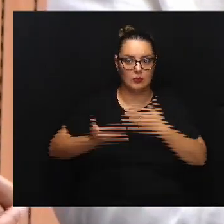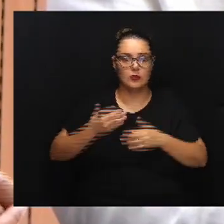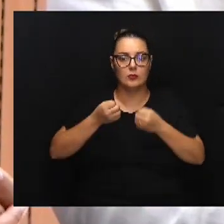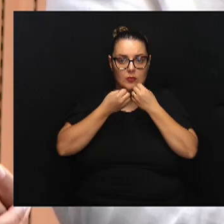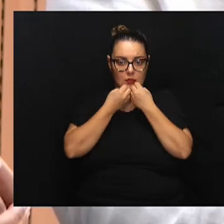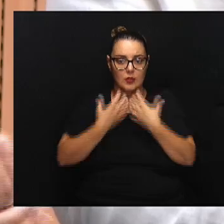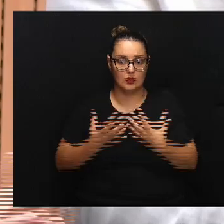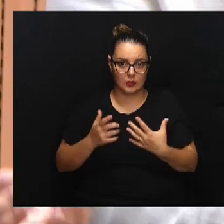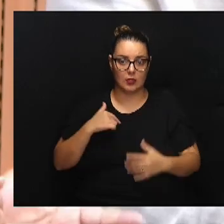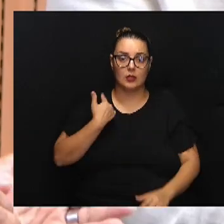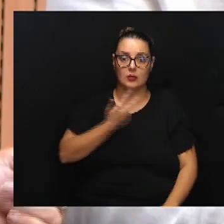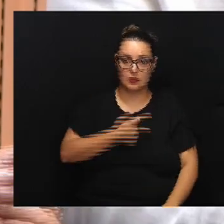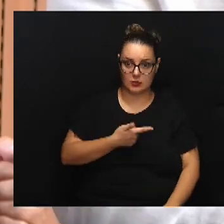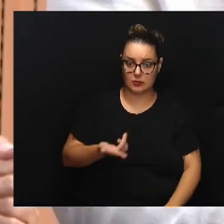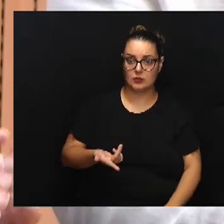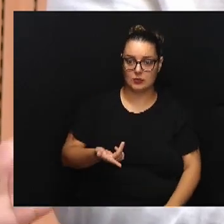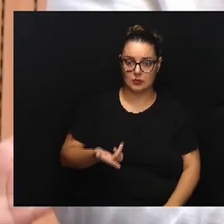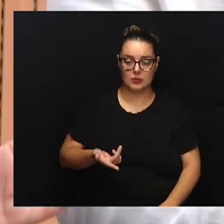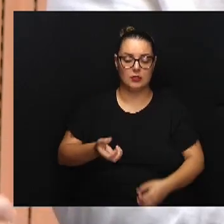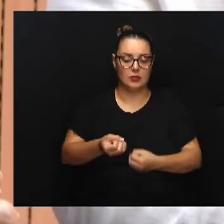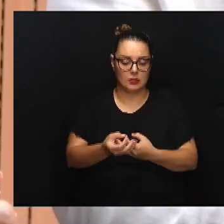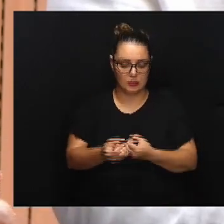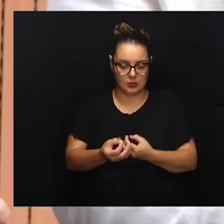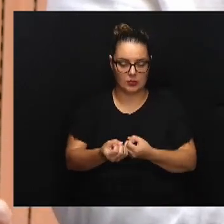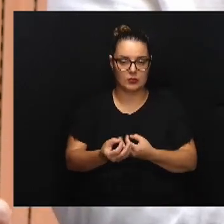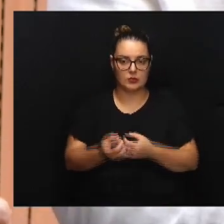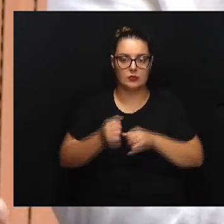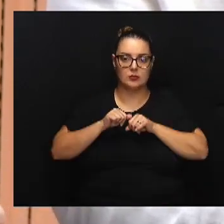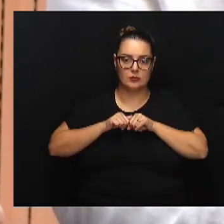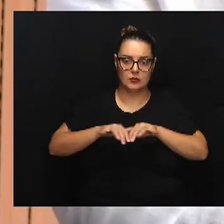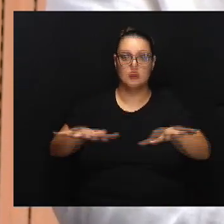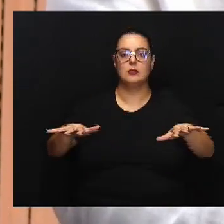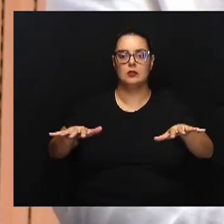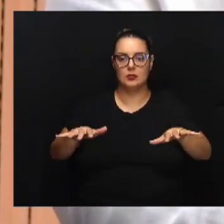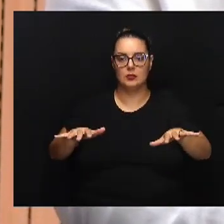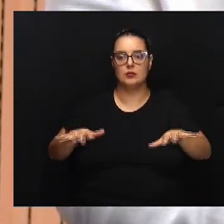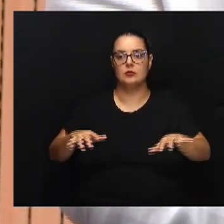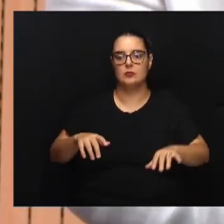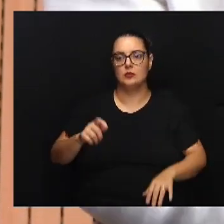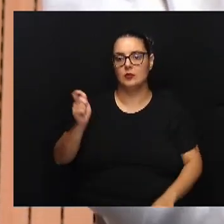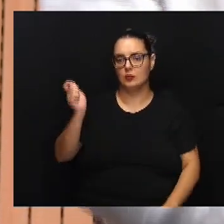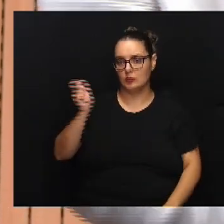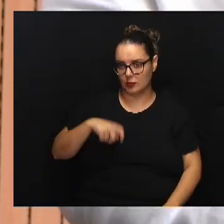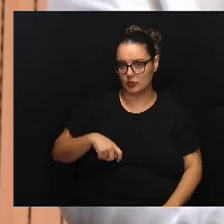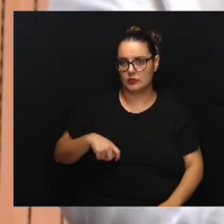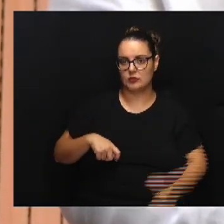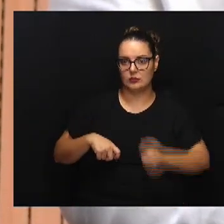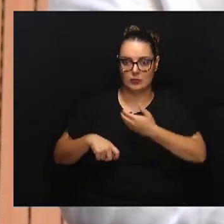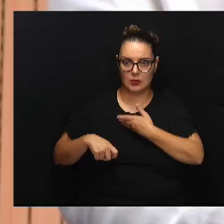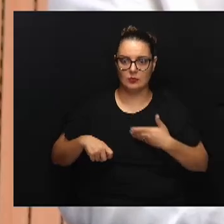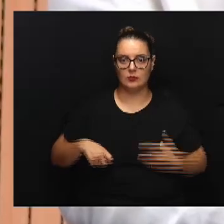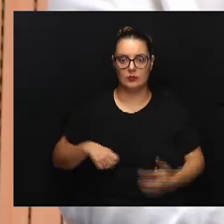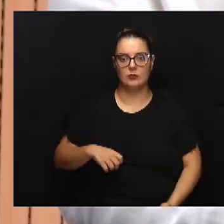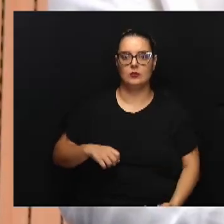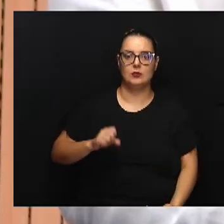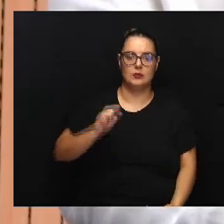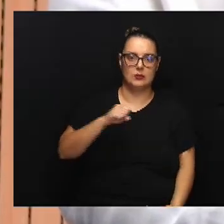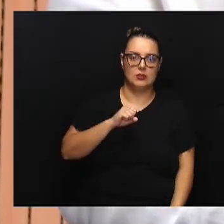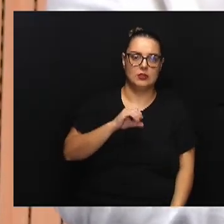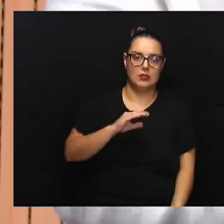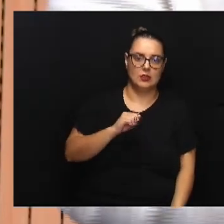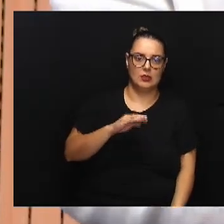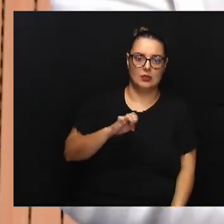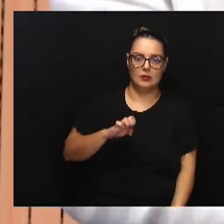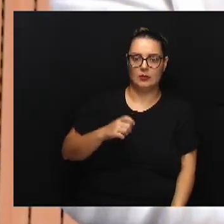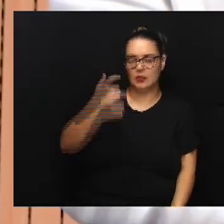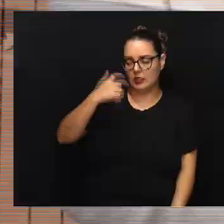né, para que essa informação possa ser mais pública possível. Pois não, Cabé? Eu sou o Cabé